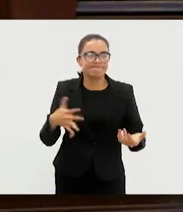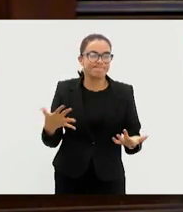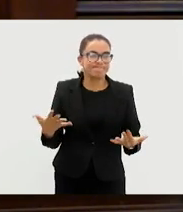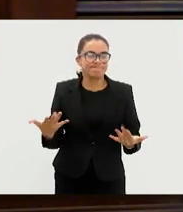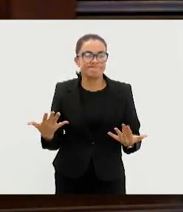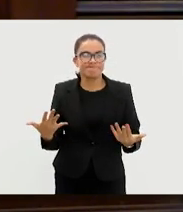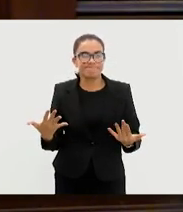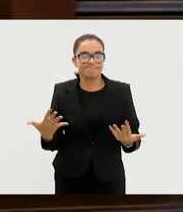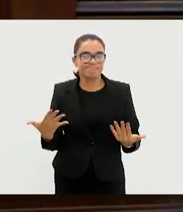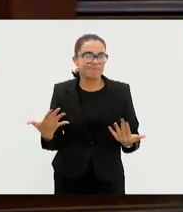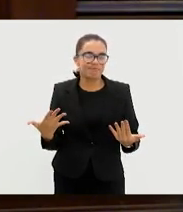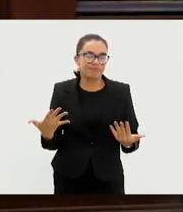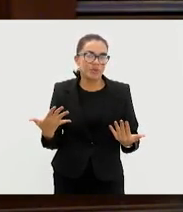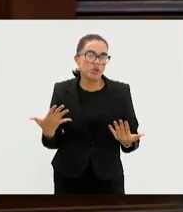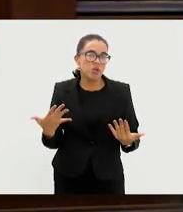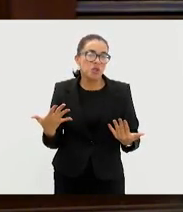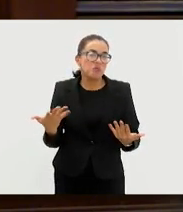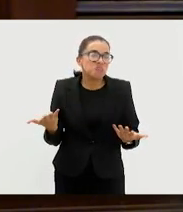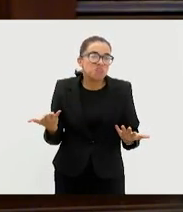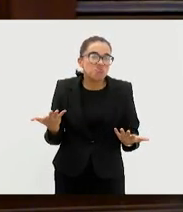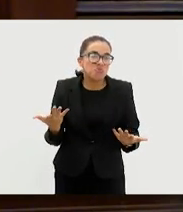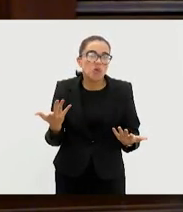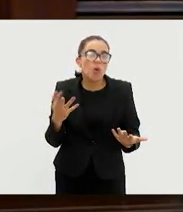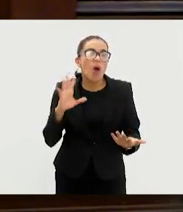não nos leva a caminho algum.